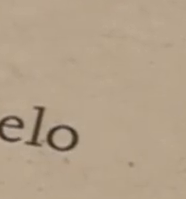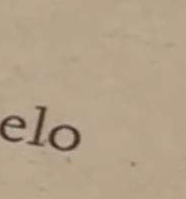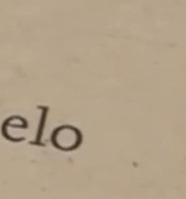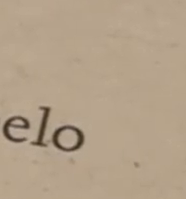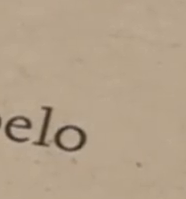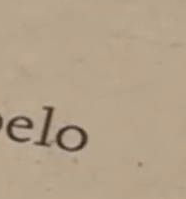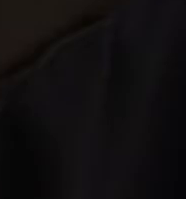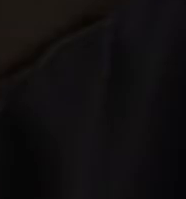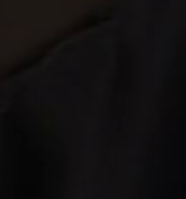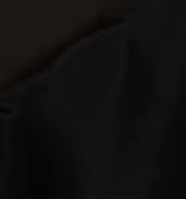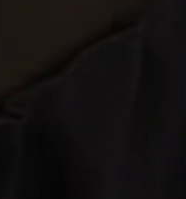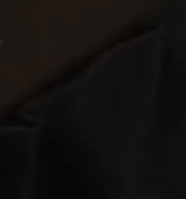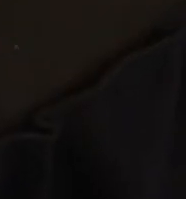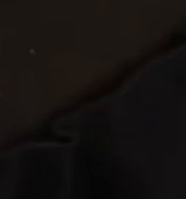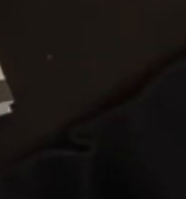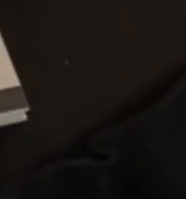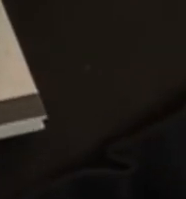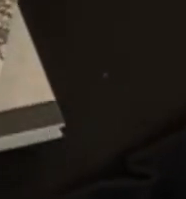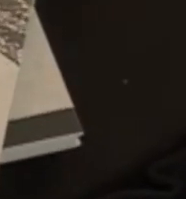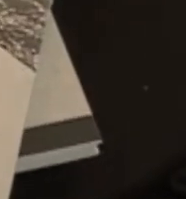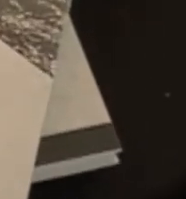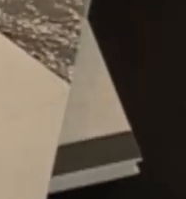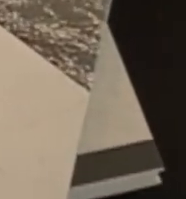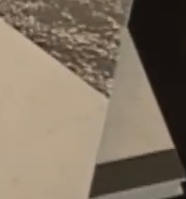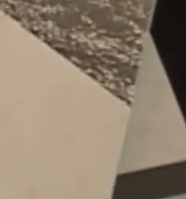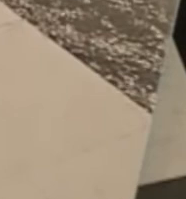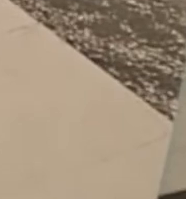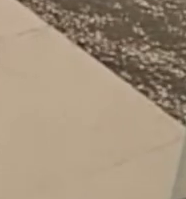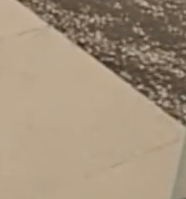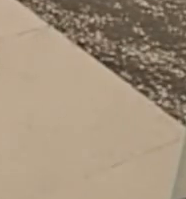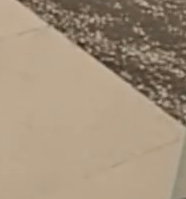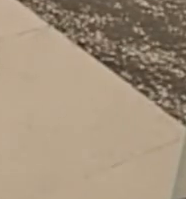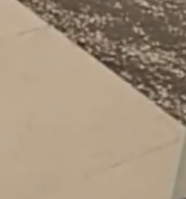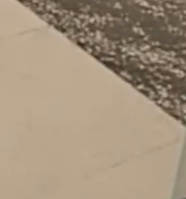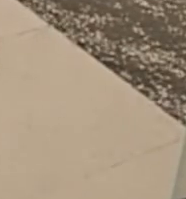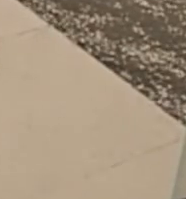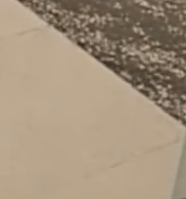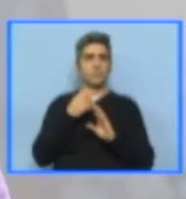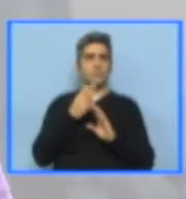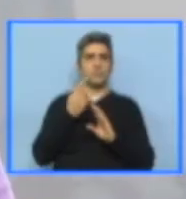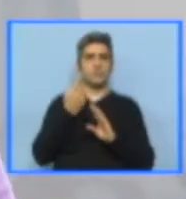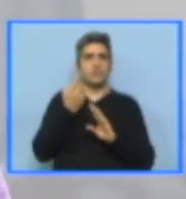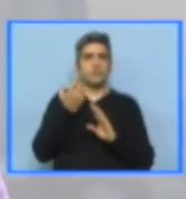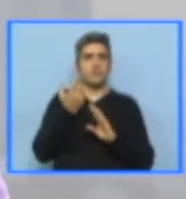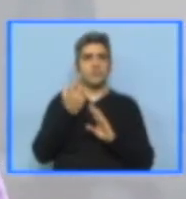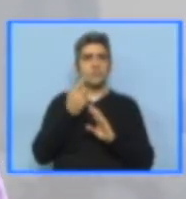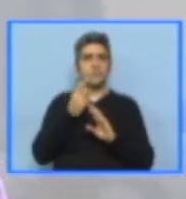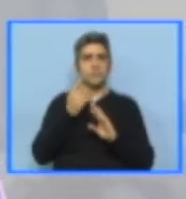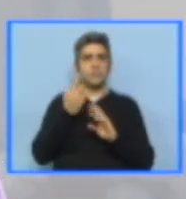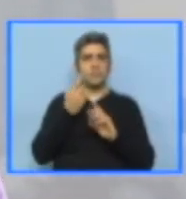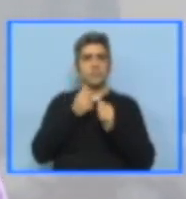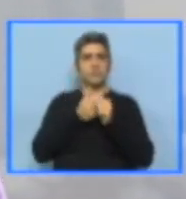também em relação a Fátima. Eu nunca tinha ido a Fátima e, portanto, logo por aí percebe-se que tinha, de facto,